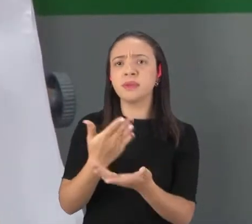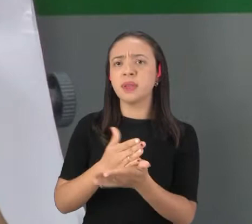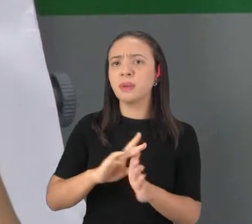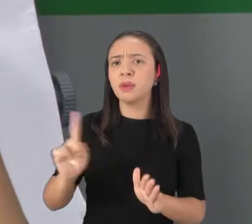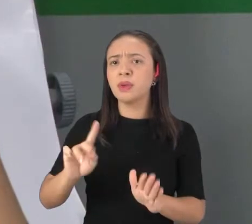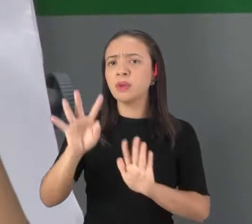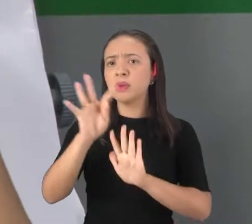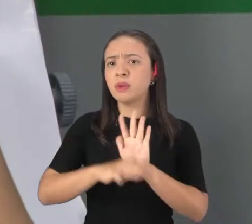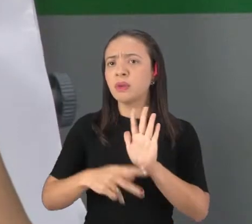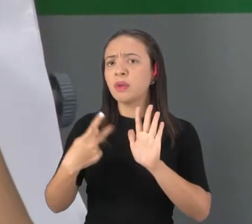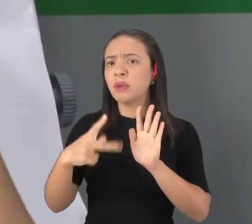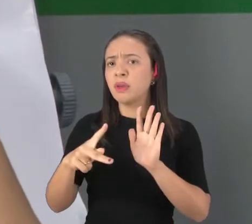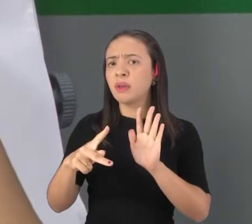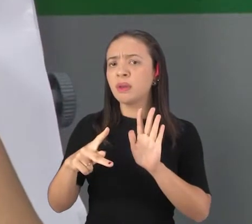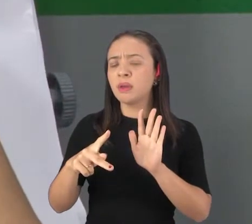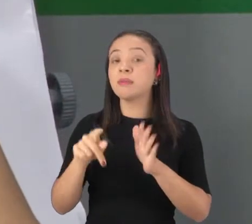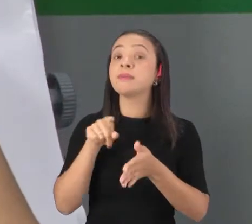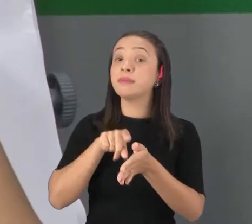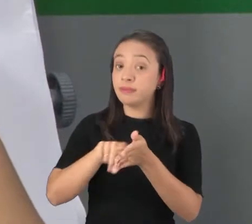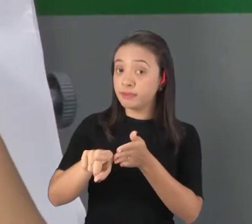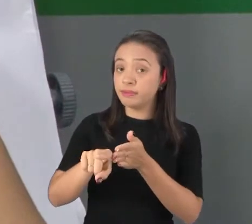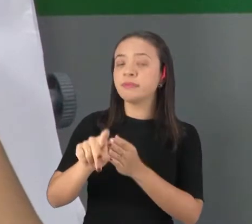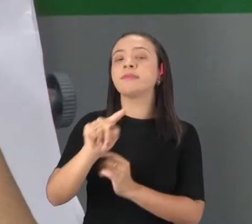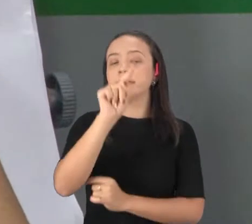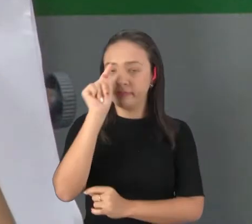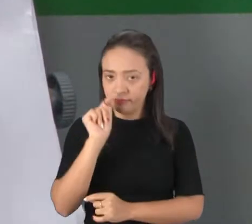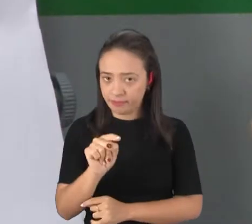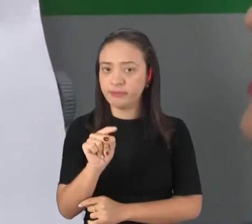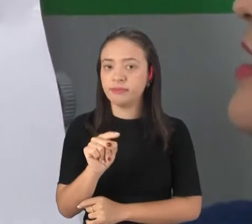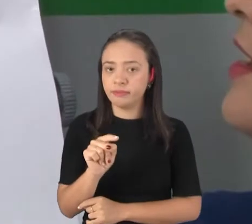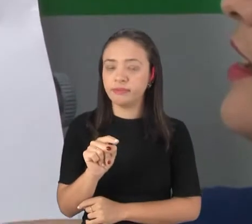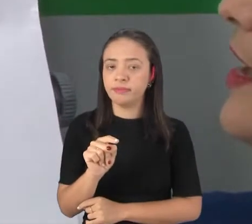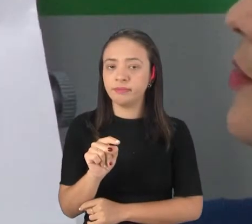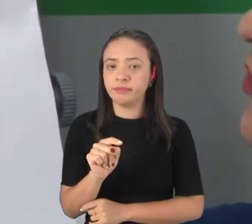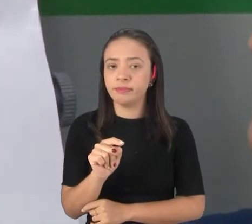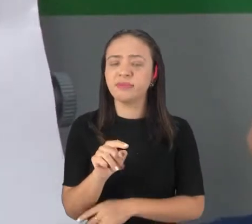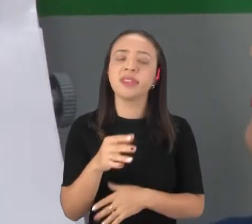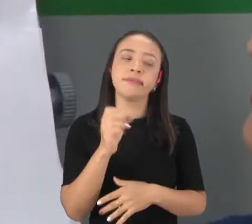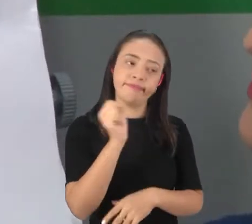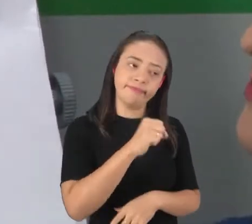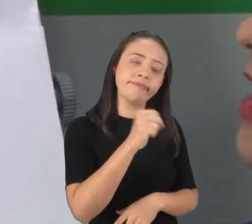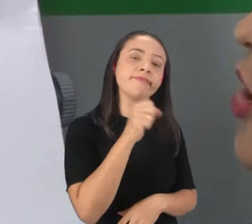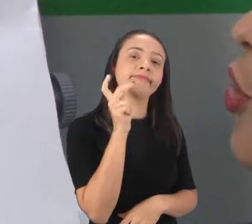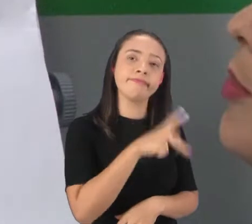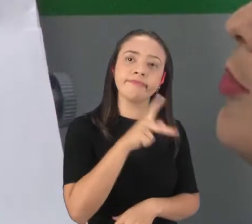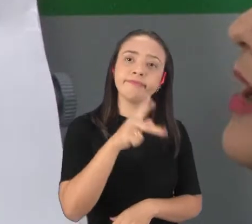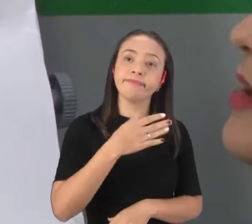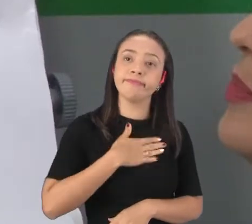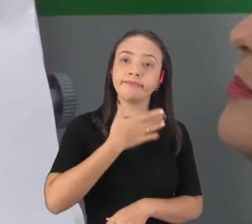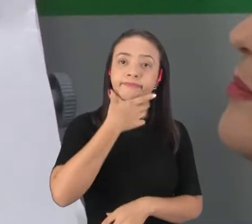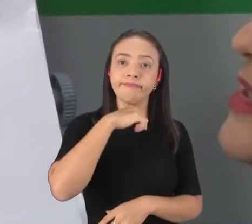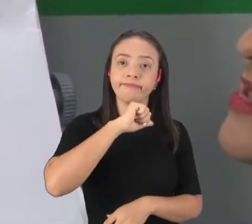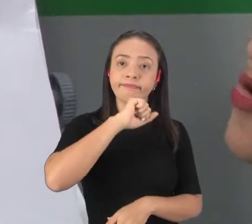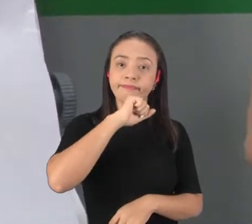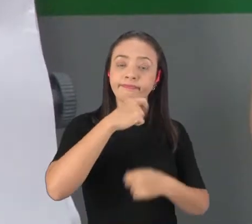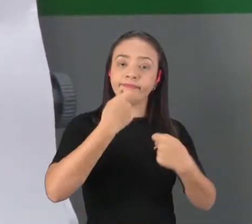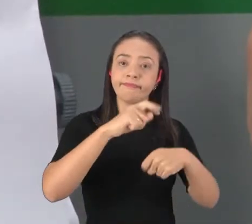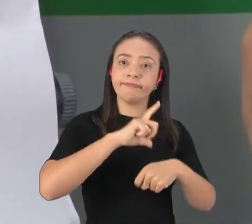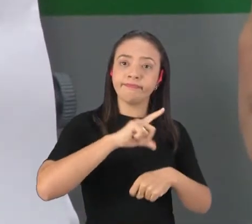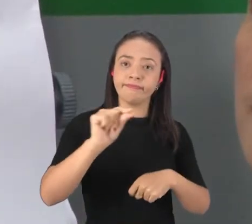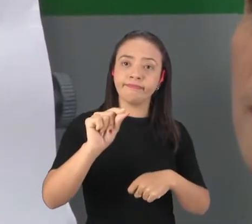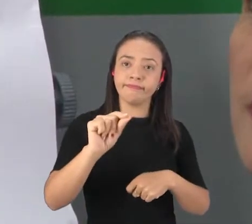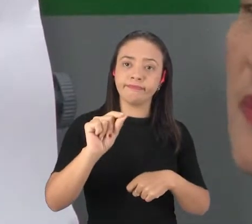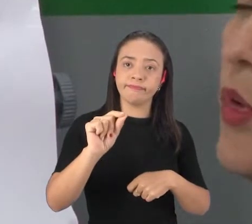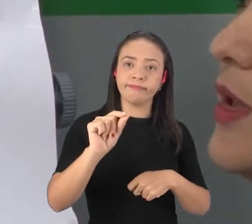sua produção de texto? Ó, a pergunta, ponto de interrogação. Professora, o meu pai precisou